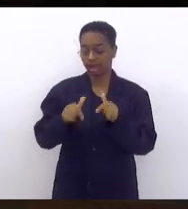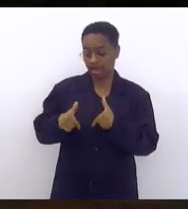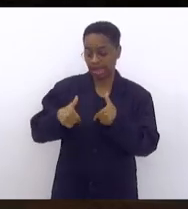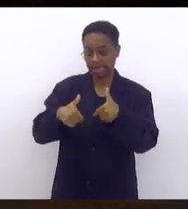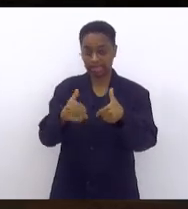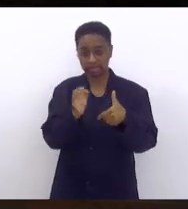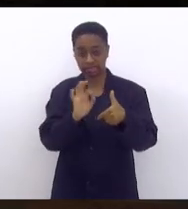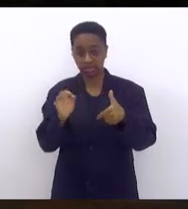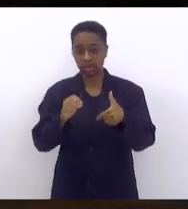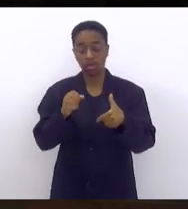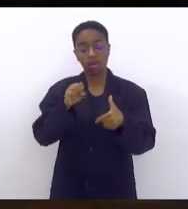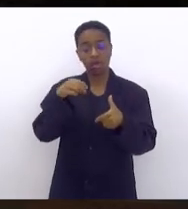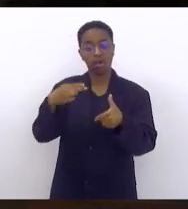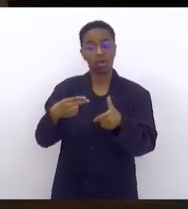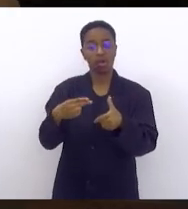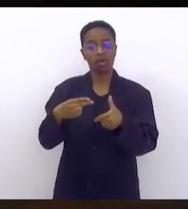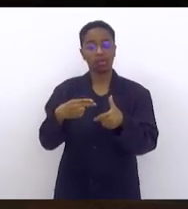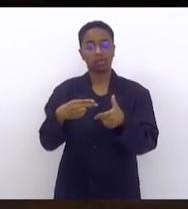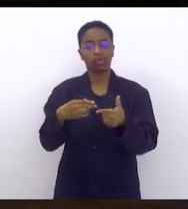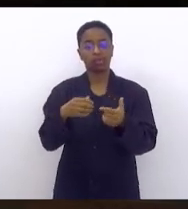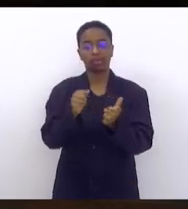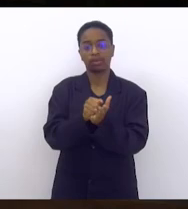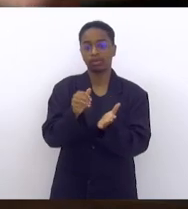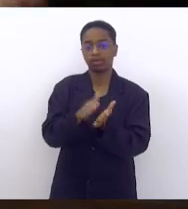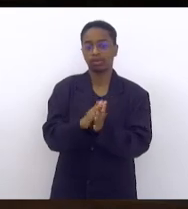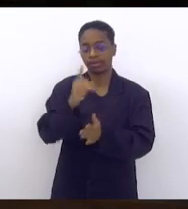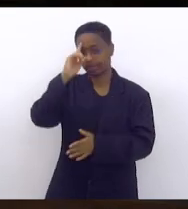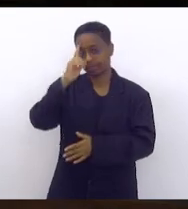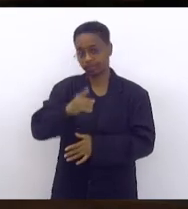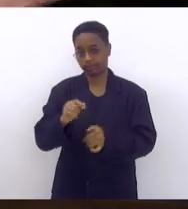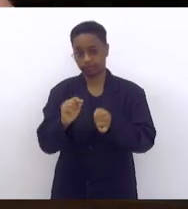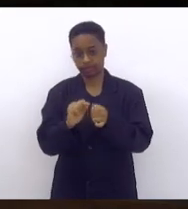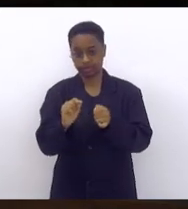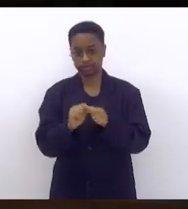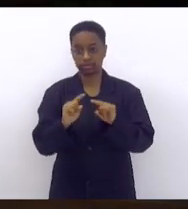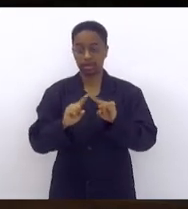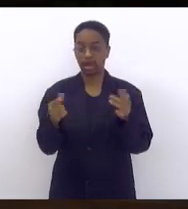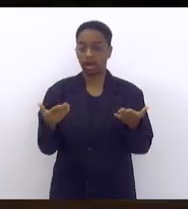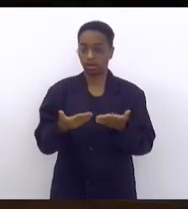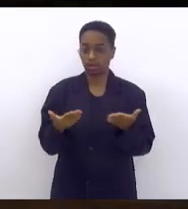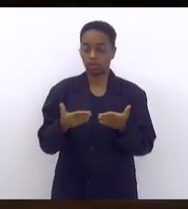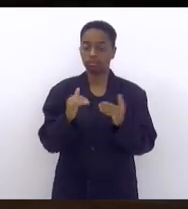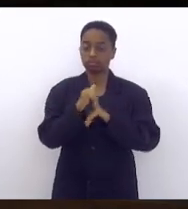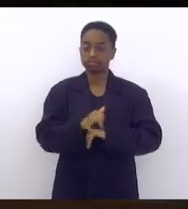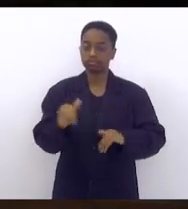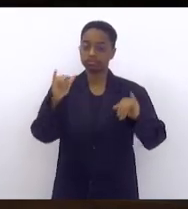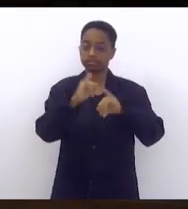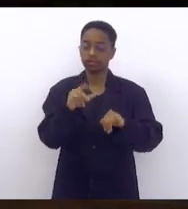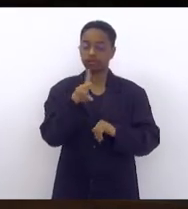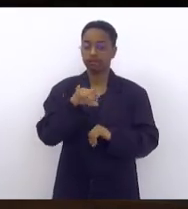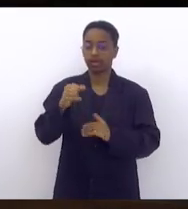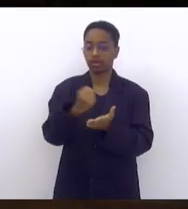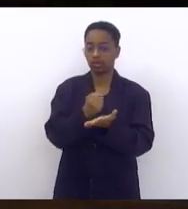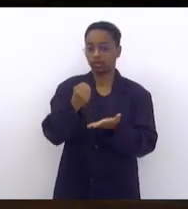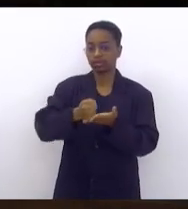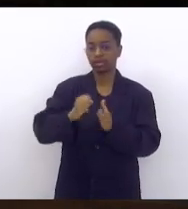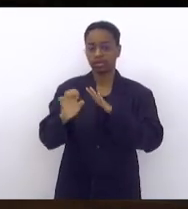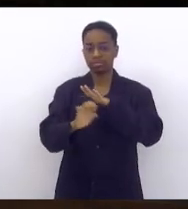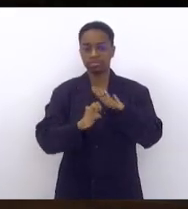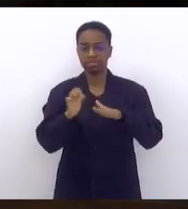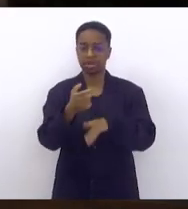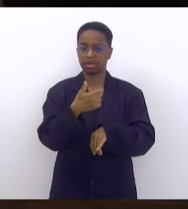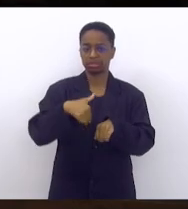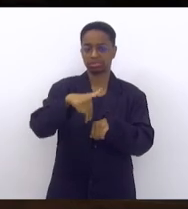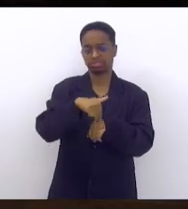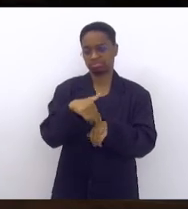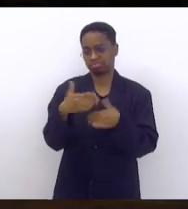com uma sentença dada mandando fazer, agora, finalmente, agora o governo Lula, que estão anunciando que vão contratar uma empresa nacional,